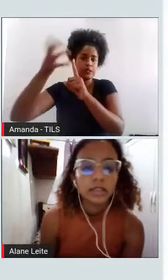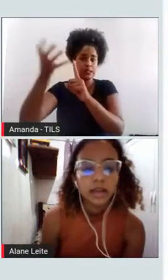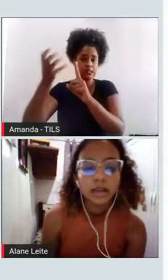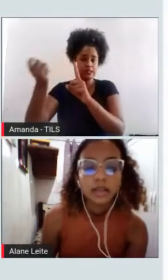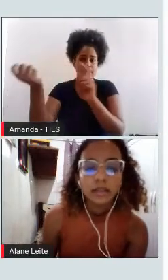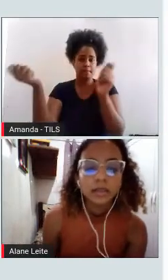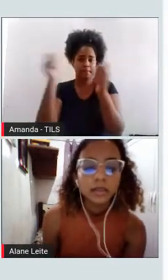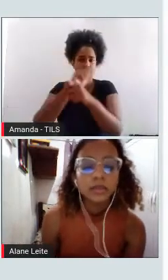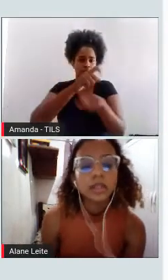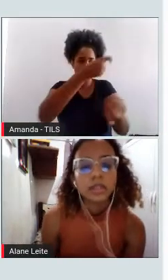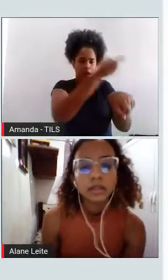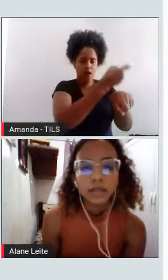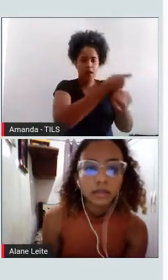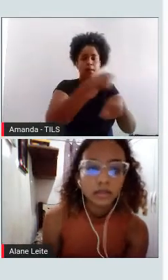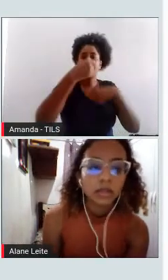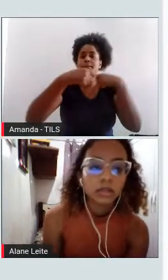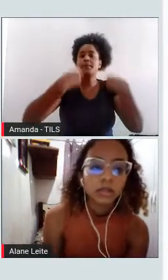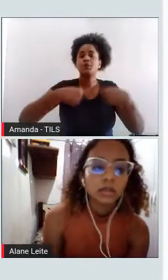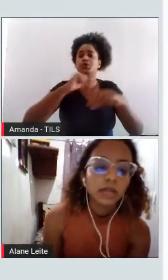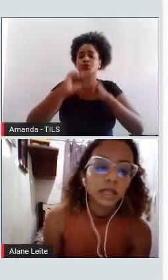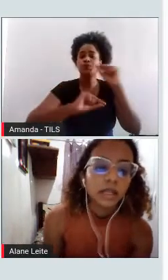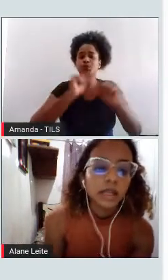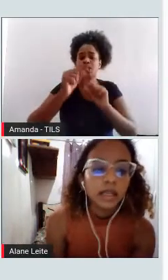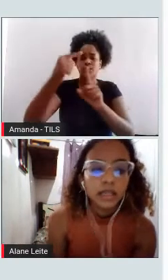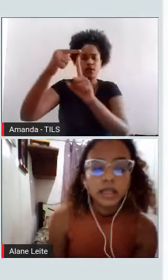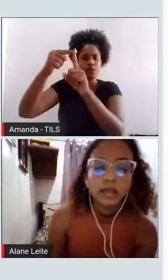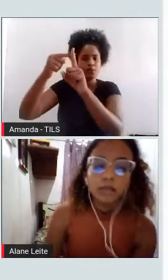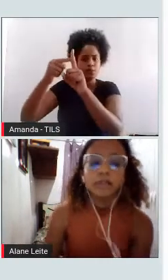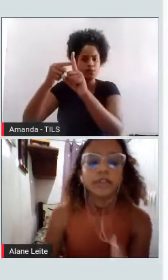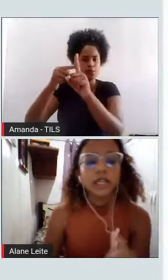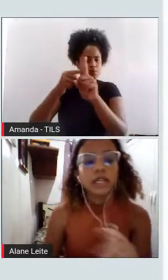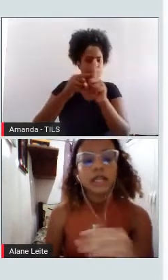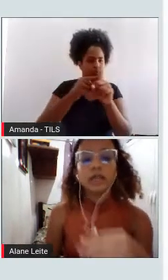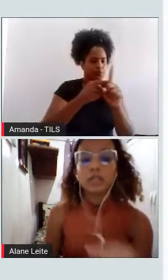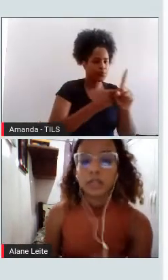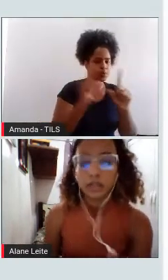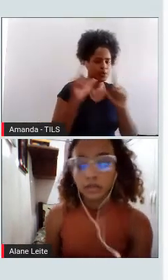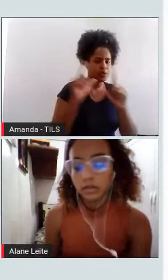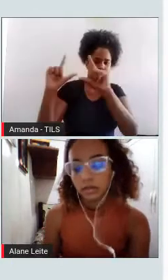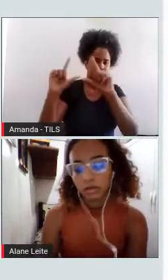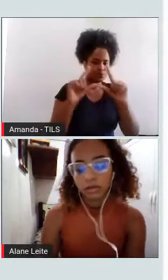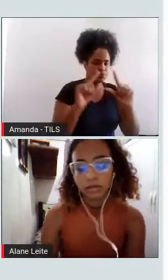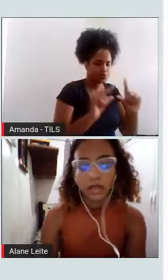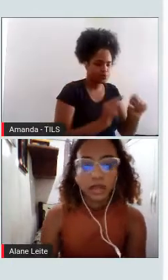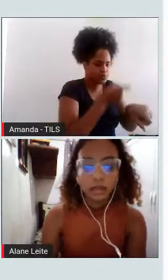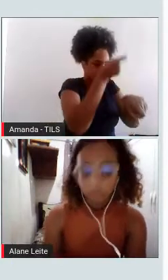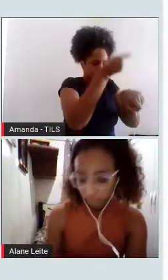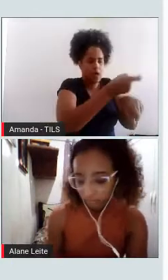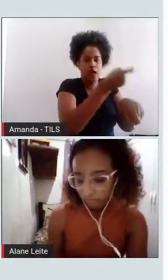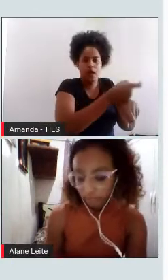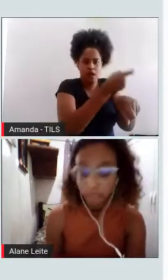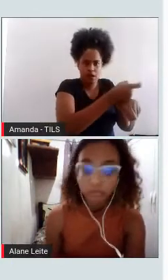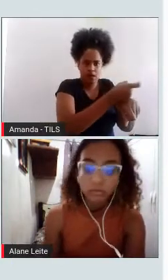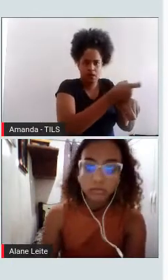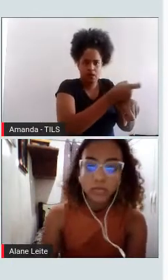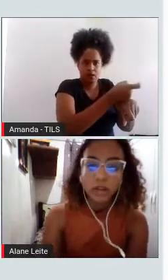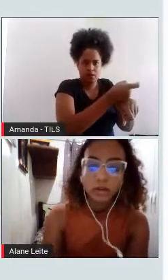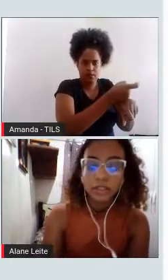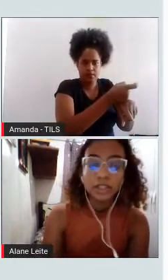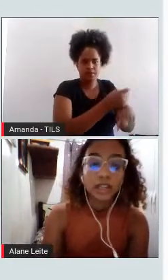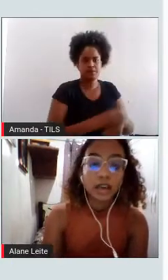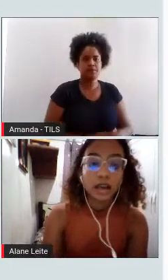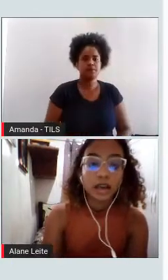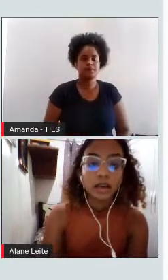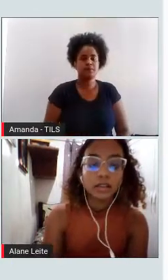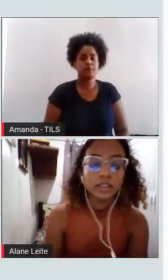vai precisar diminuir essa temperatura, para que ele fique no estado sólido, certo? Como